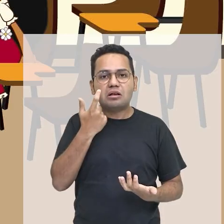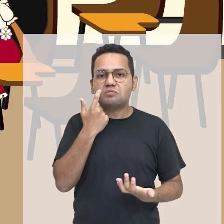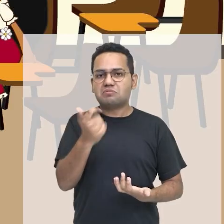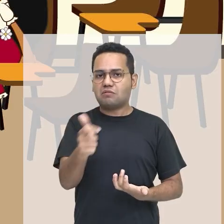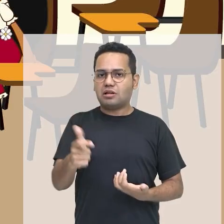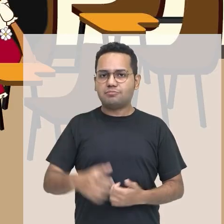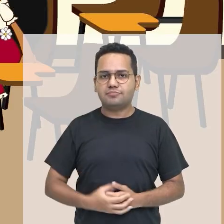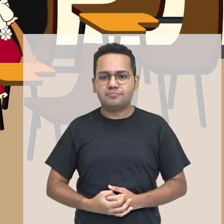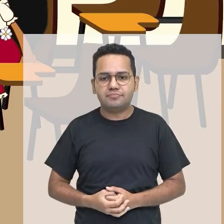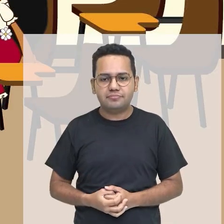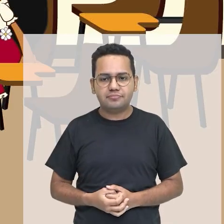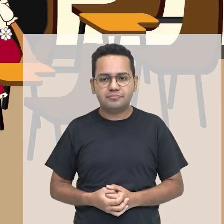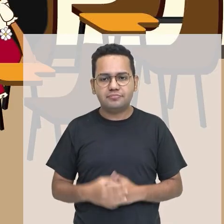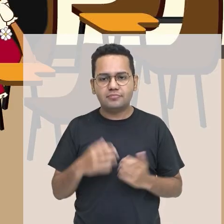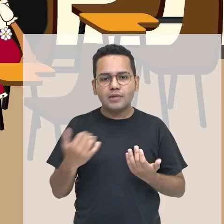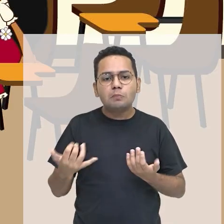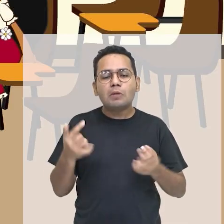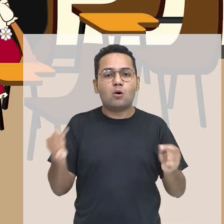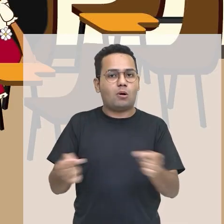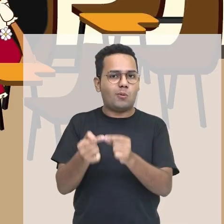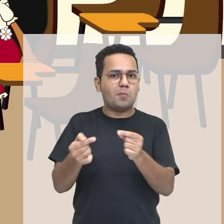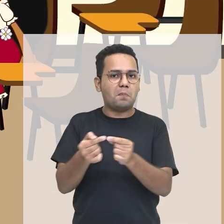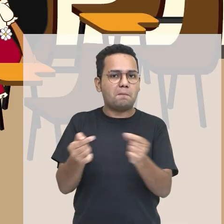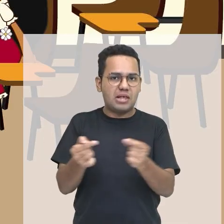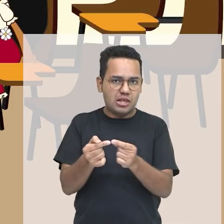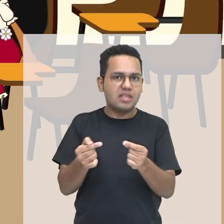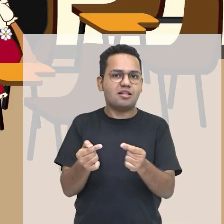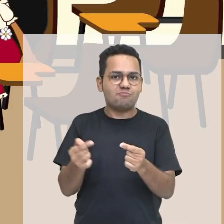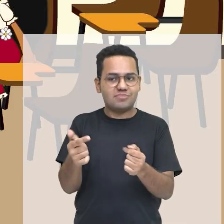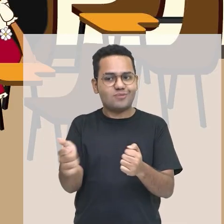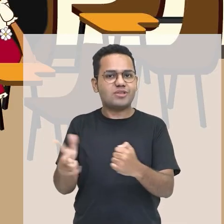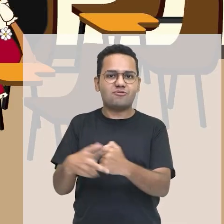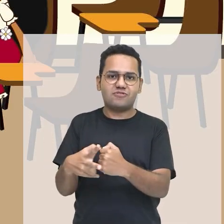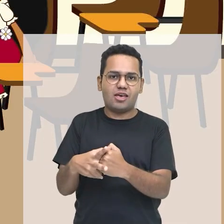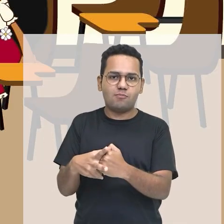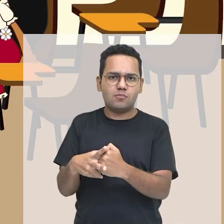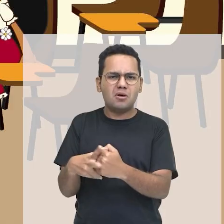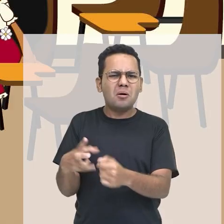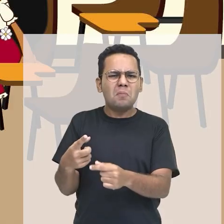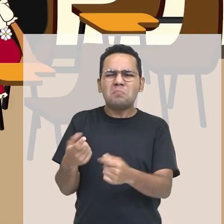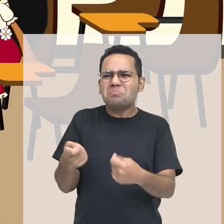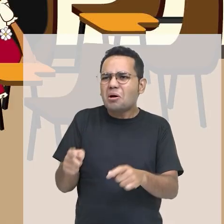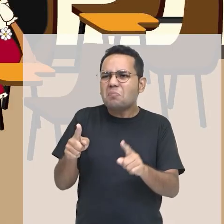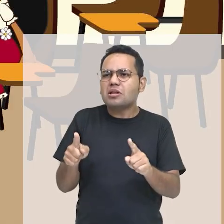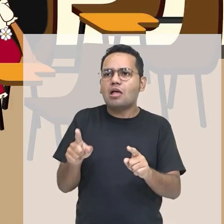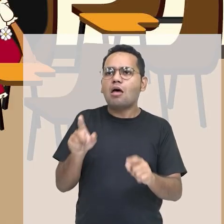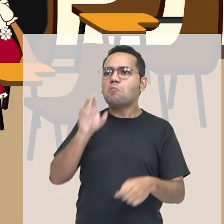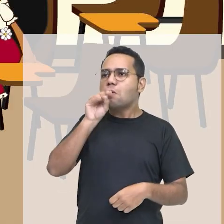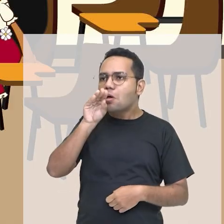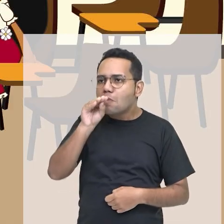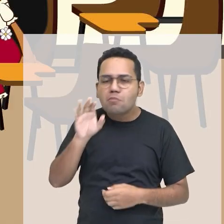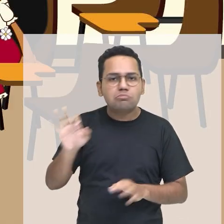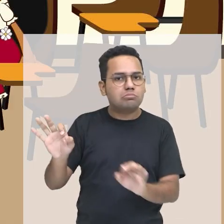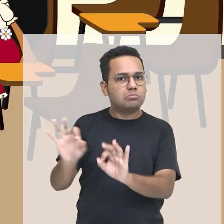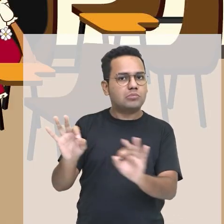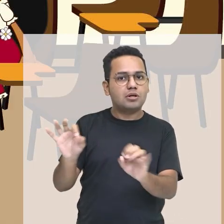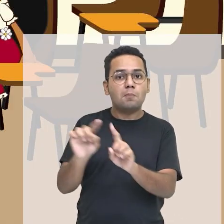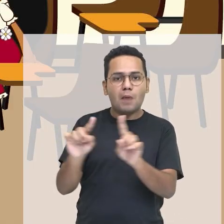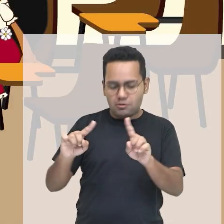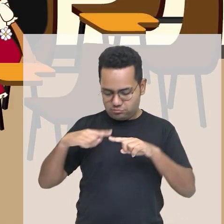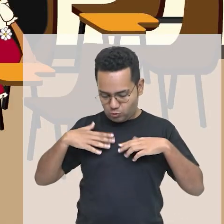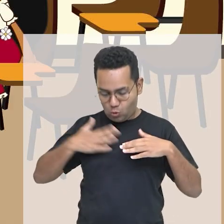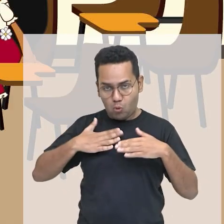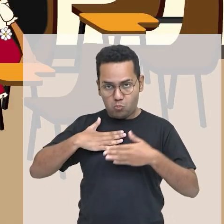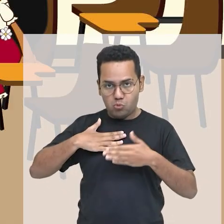é um sinal claro de linguagem não verbal. Não precisa falar nada, mas os gestos, todo aquele contexto,